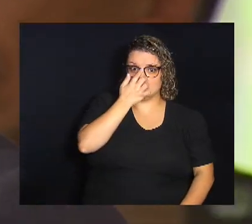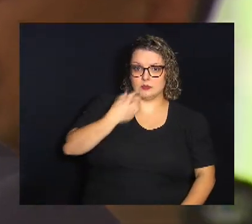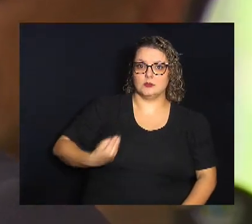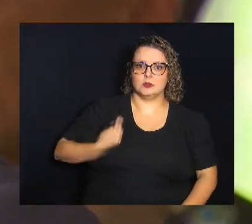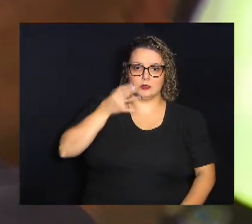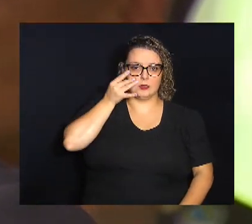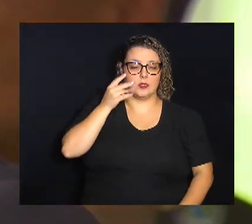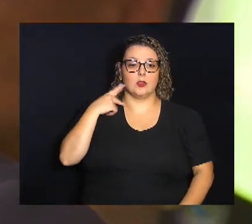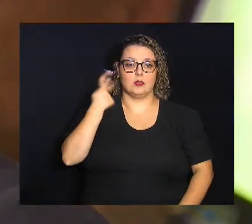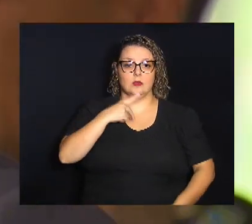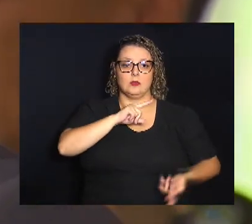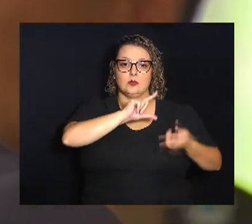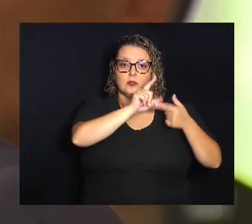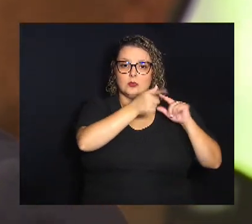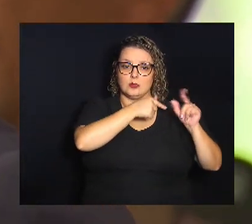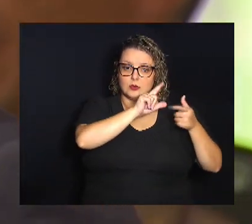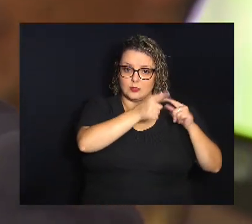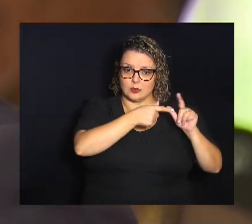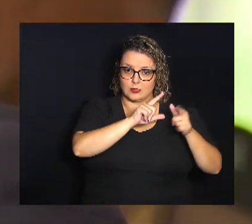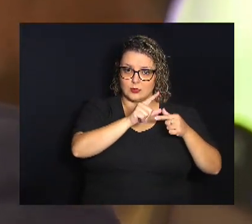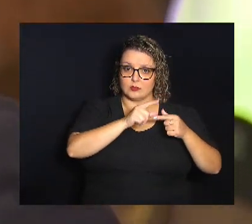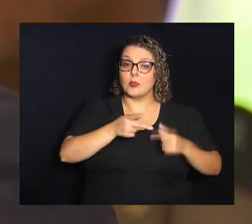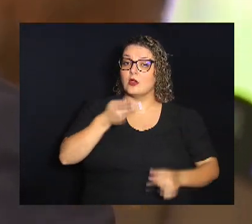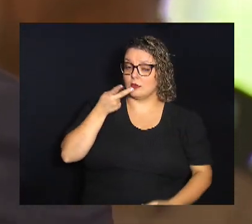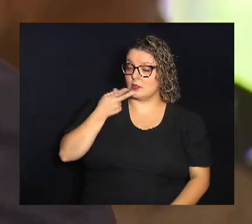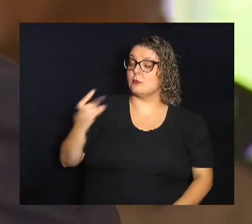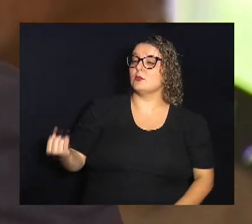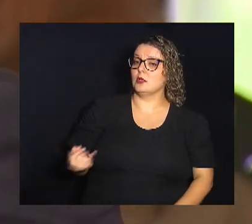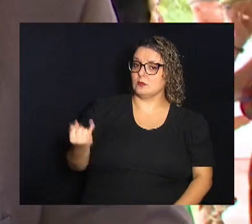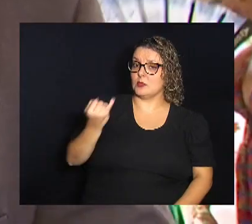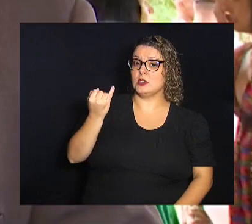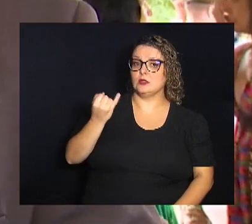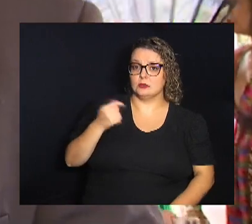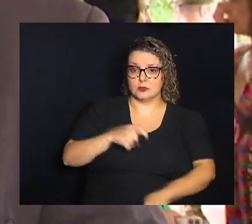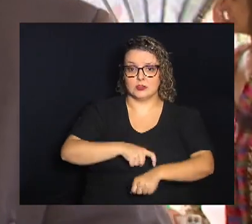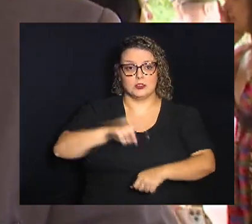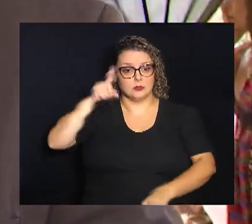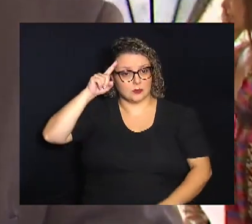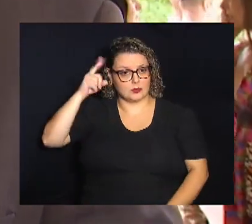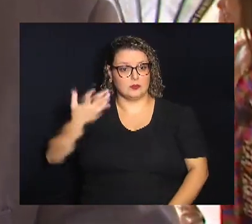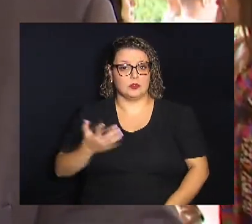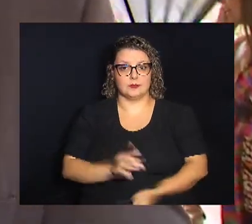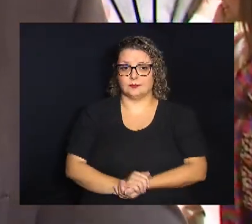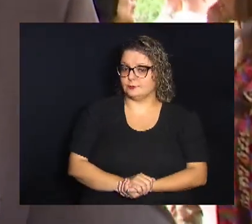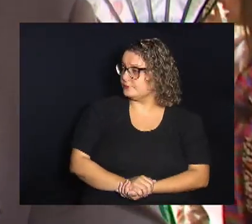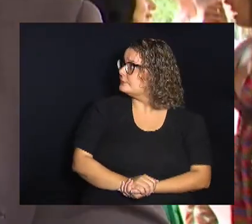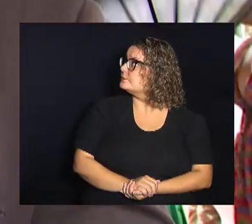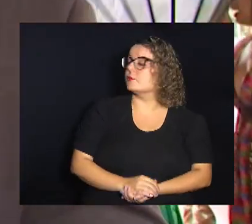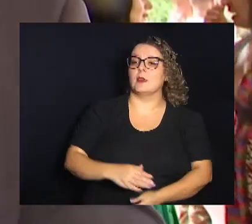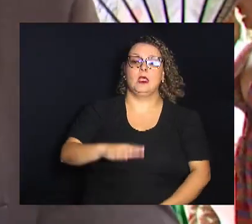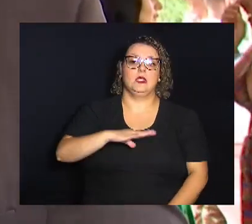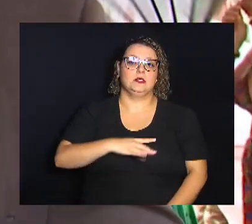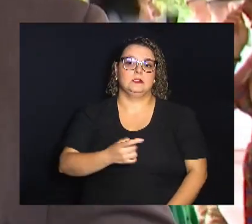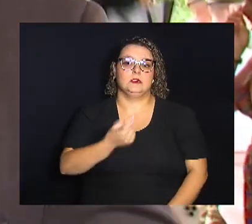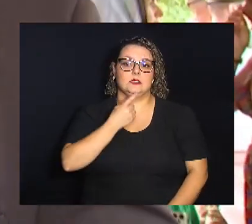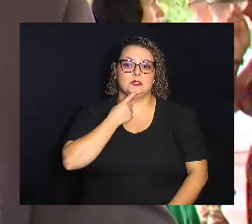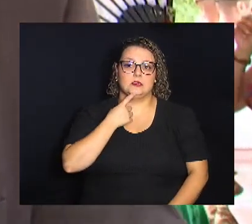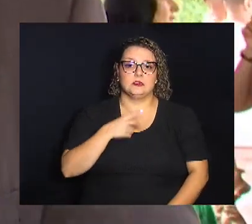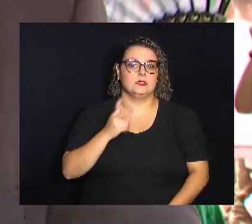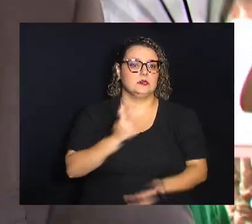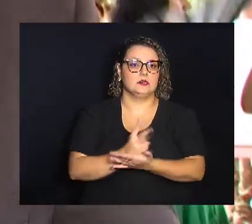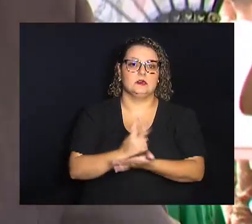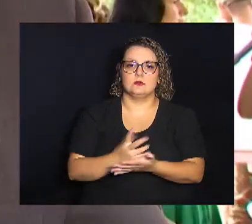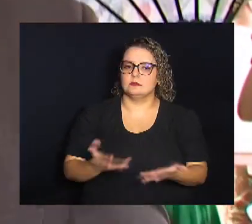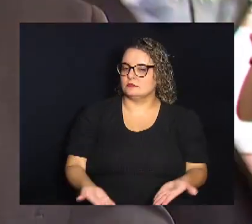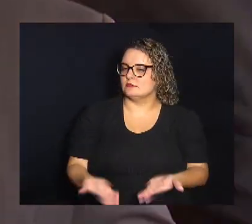O vereador Major Jaime ressaltou a importância deste dia. A cidade de Campinas, ela sempre é enaltecida em todos os lugares que você